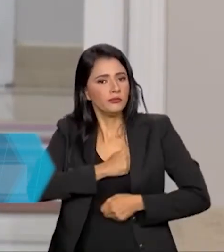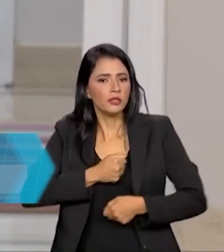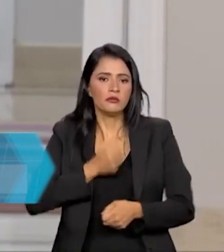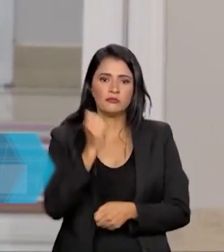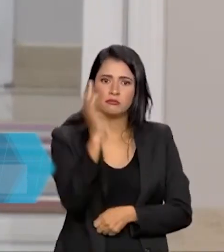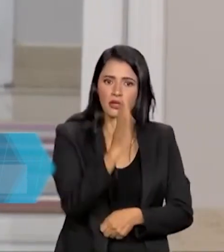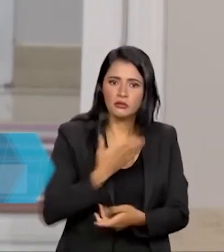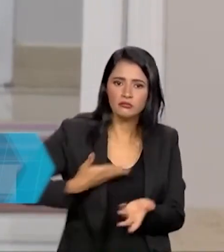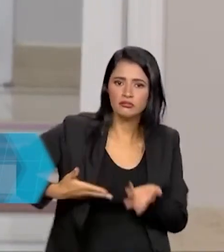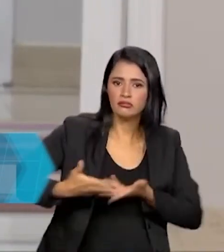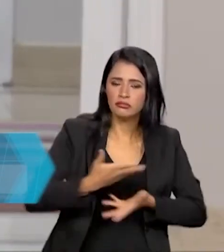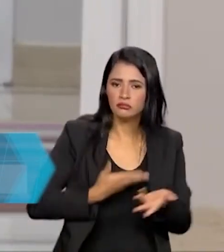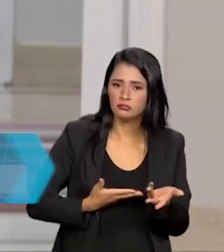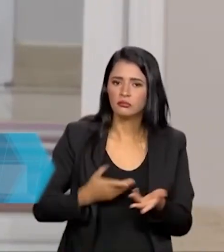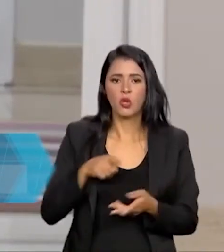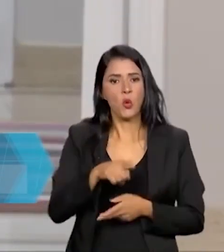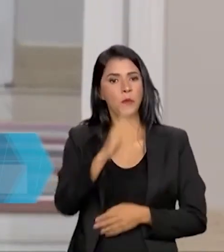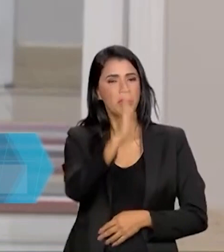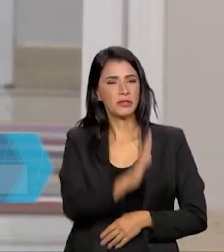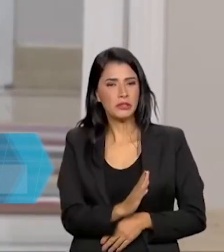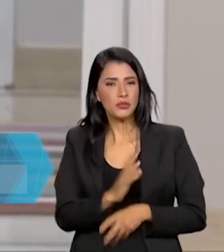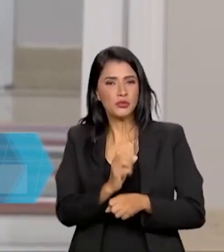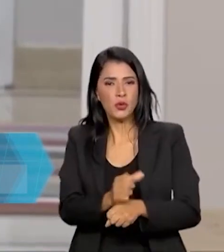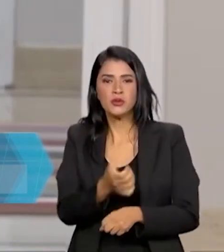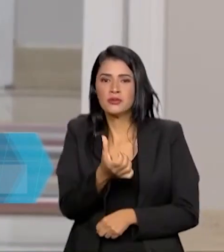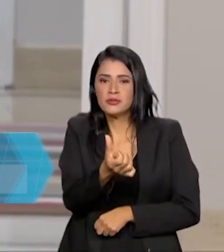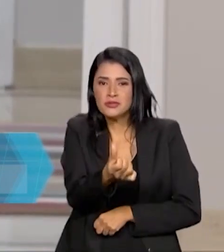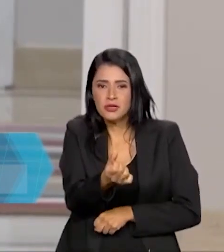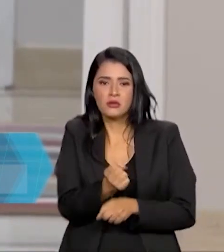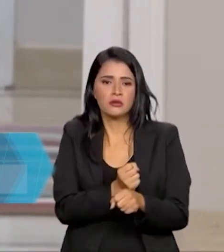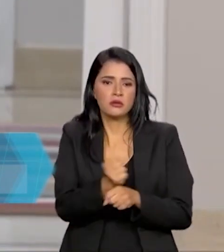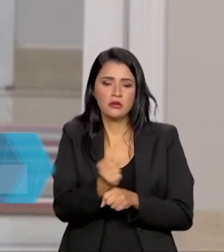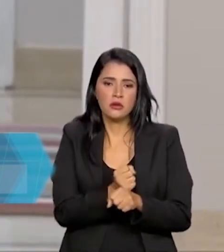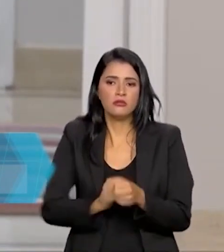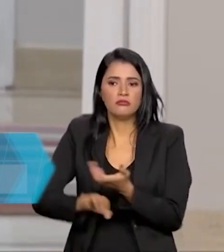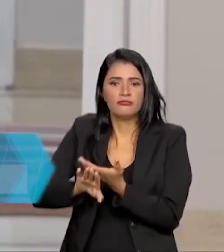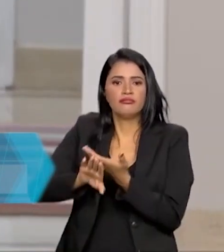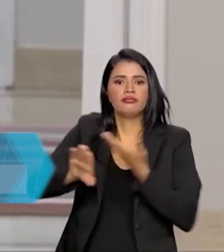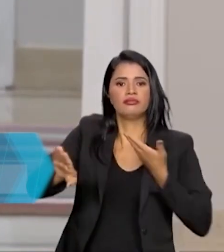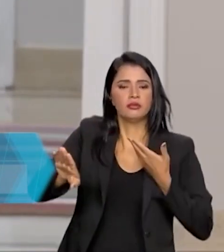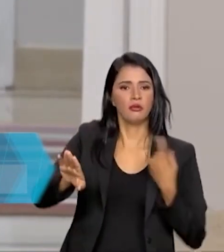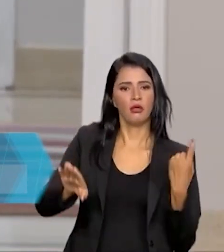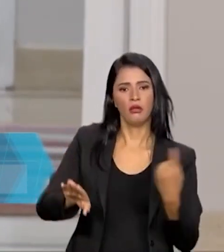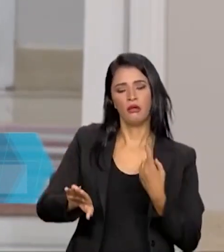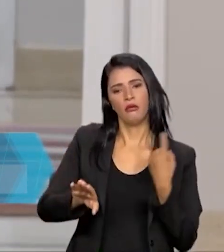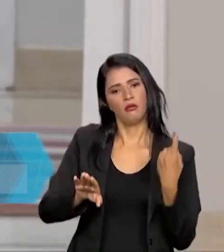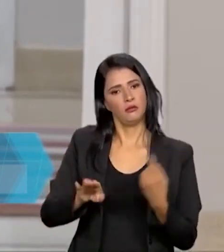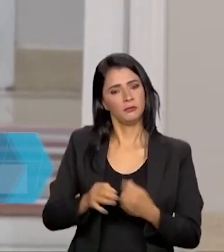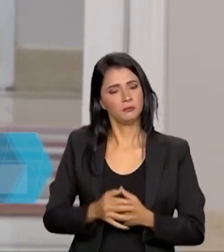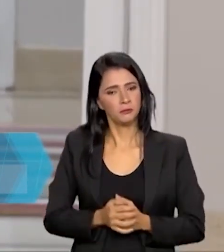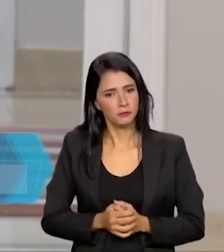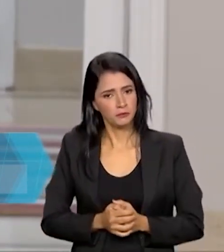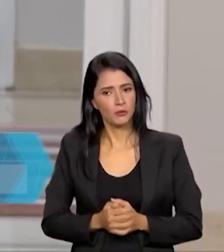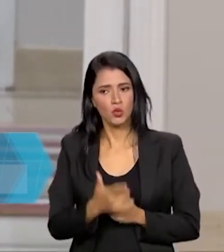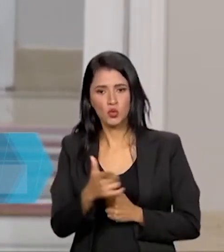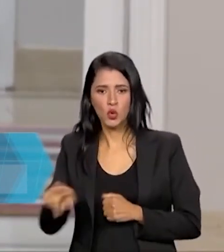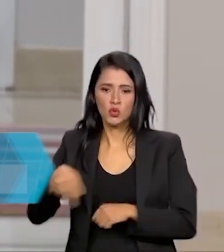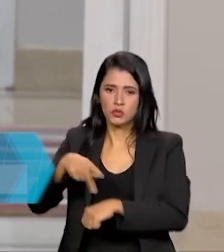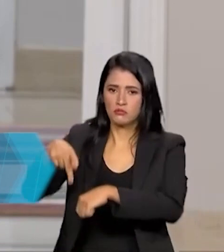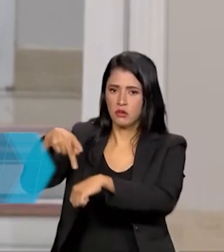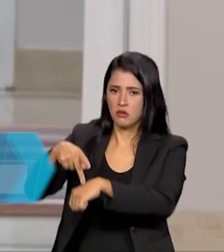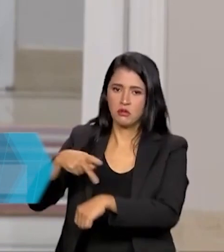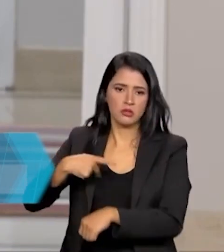ficou praticamente seis anos isolado dos demais países a gente não tinha relação